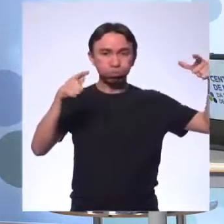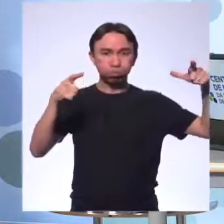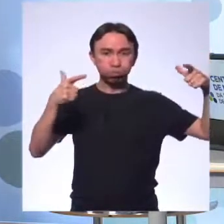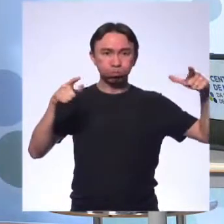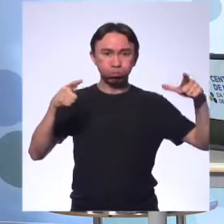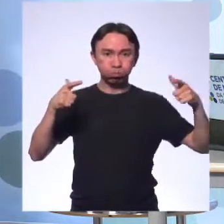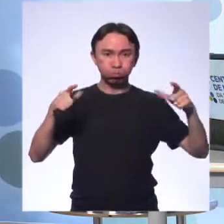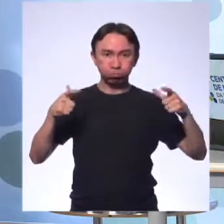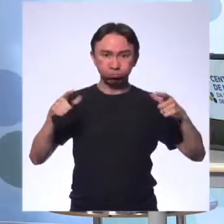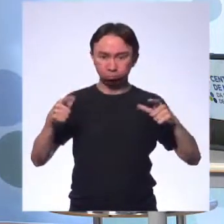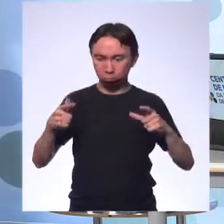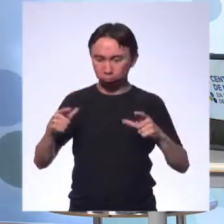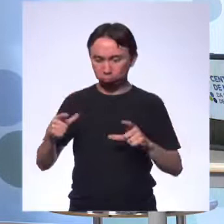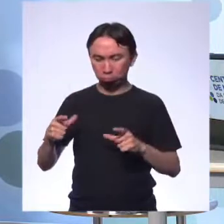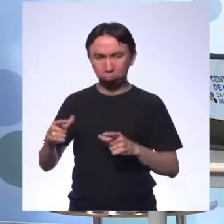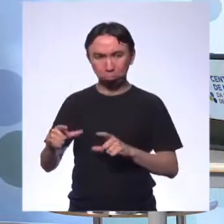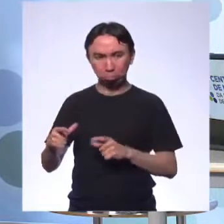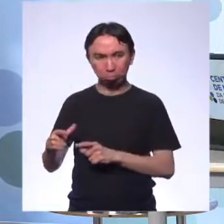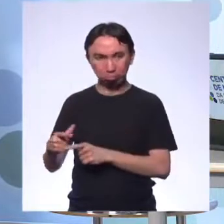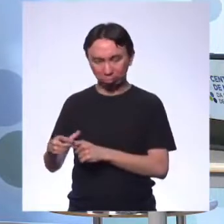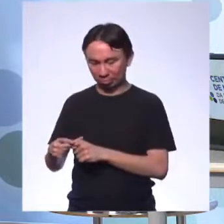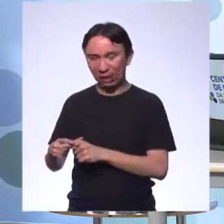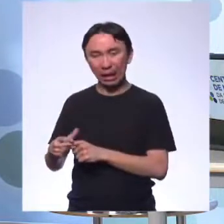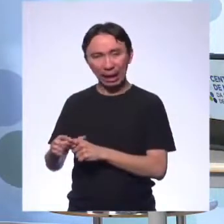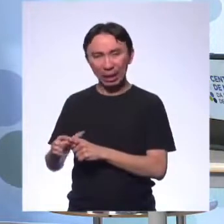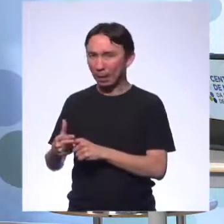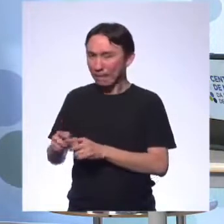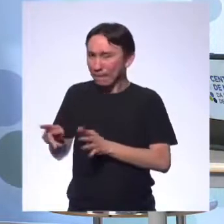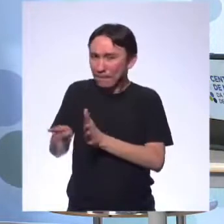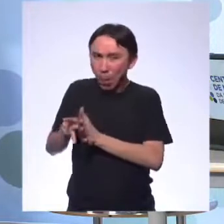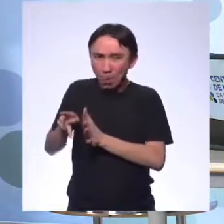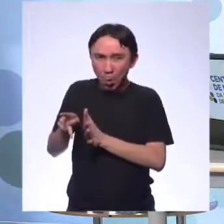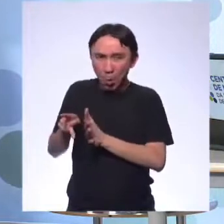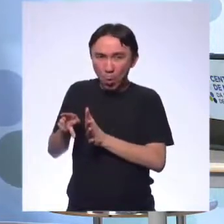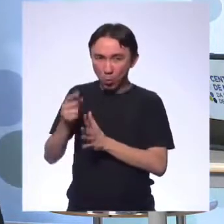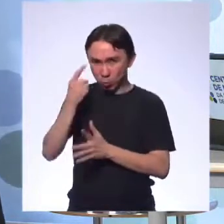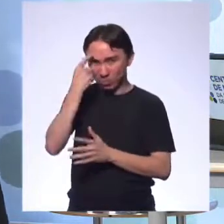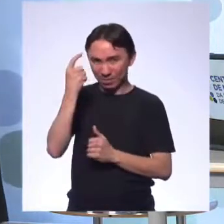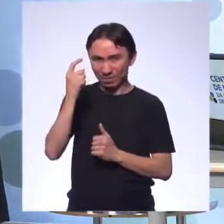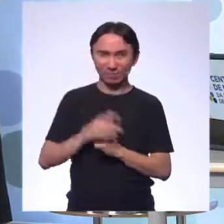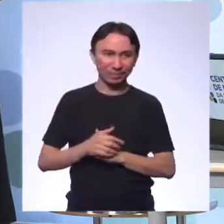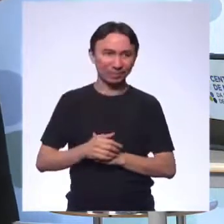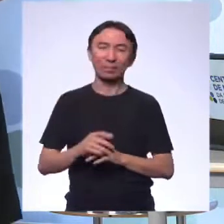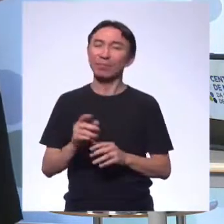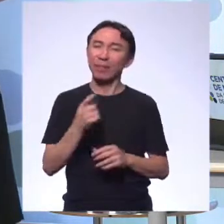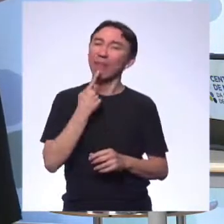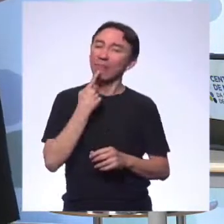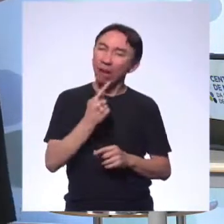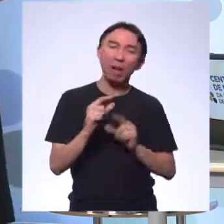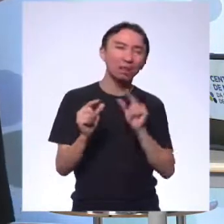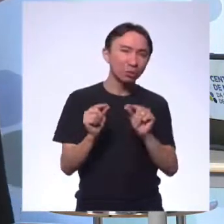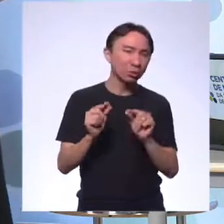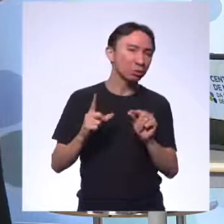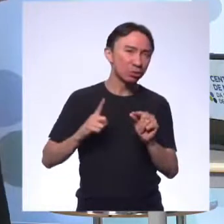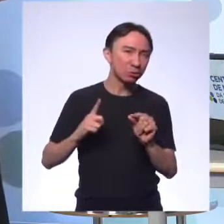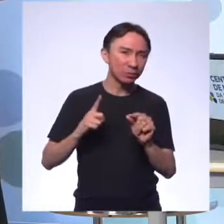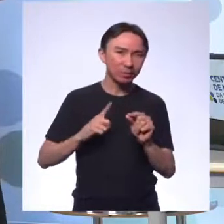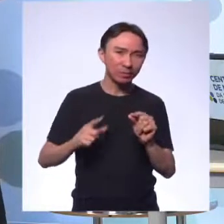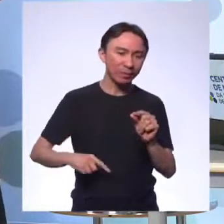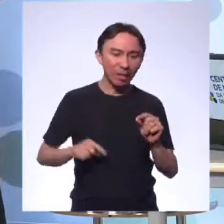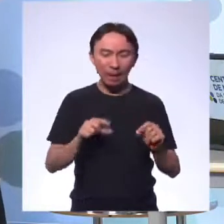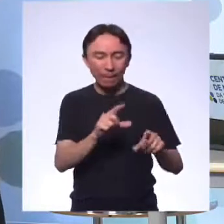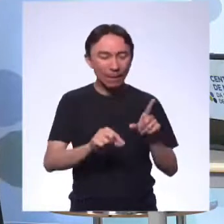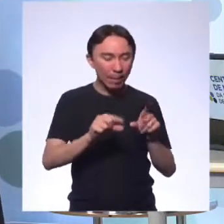fossem mais específicas, tá? Então, quando a gente fala aqui em classificação biológica, para a gente lembrar, né,